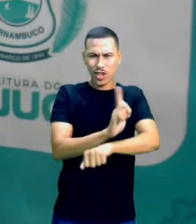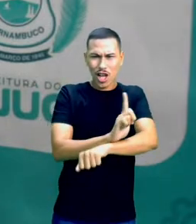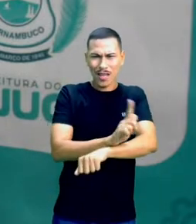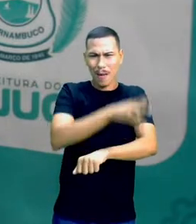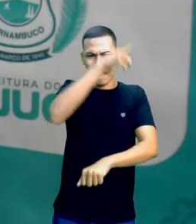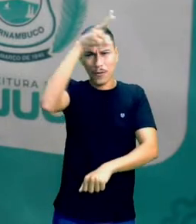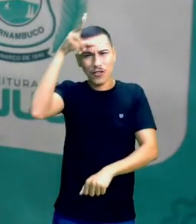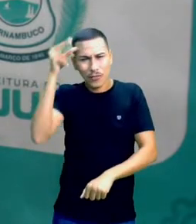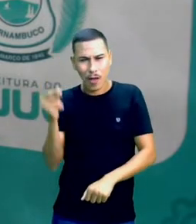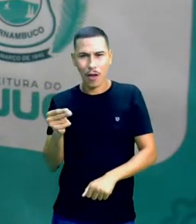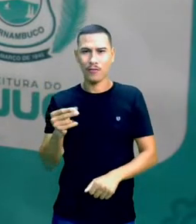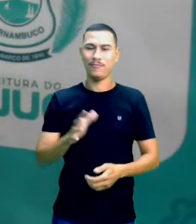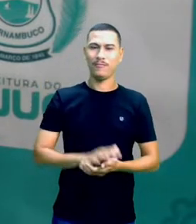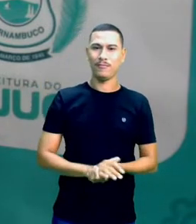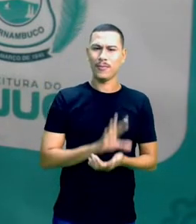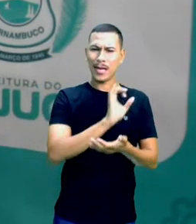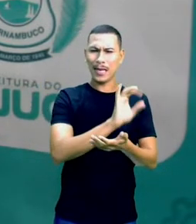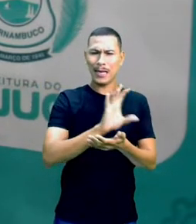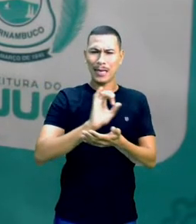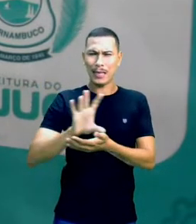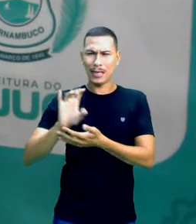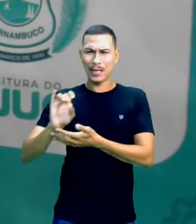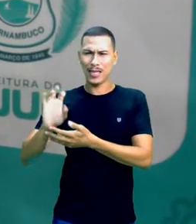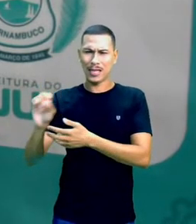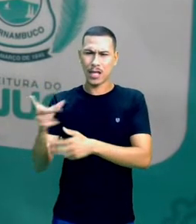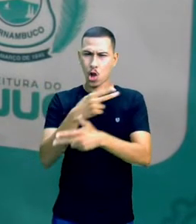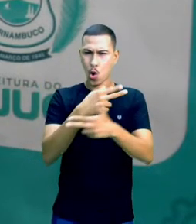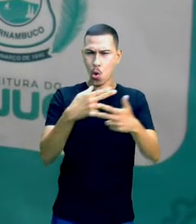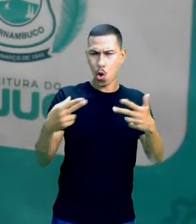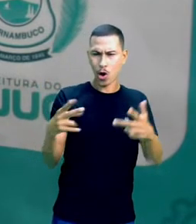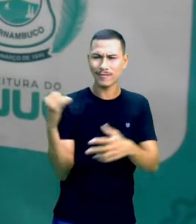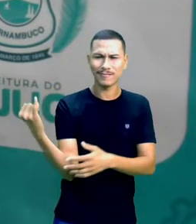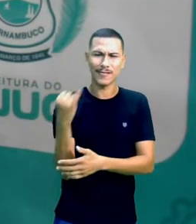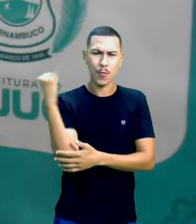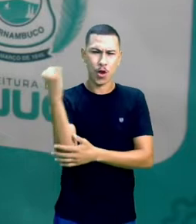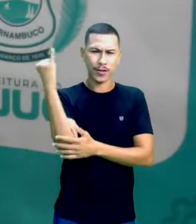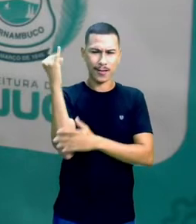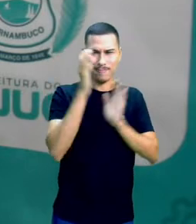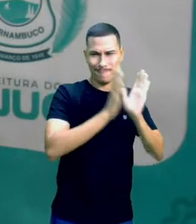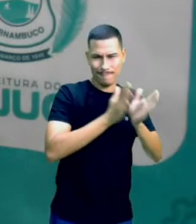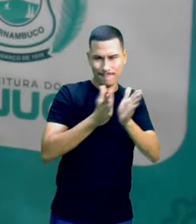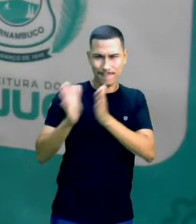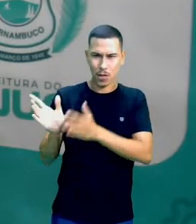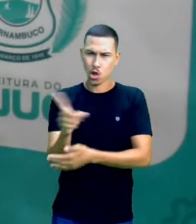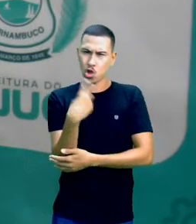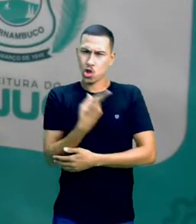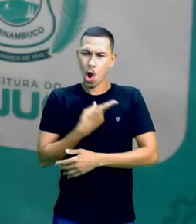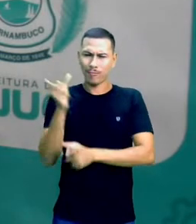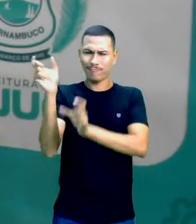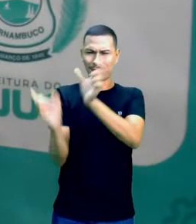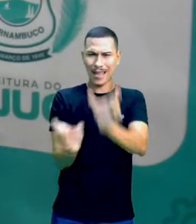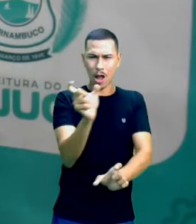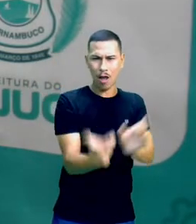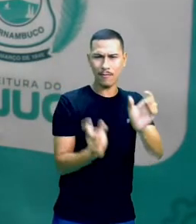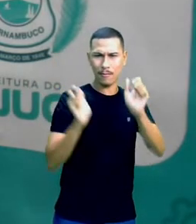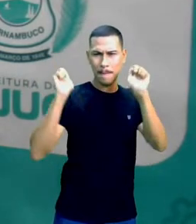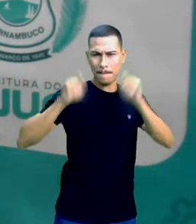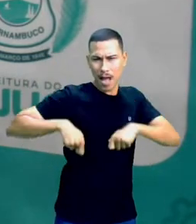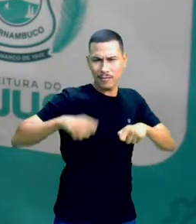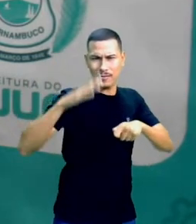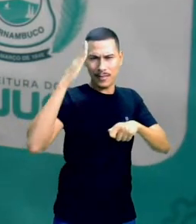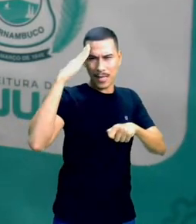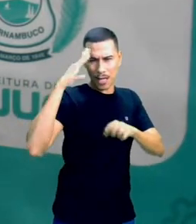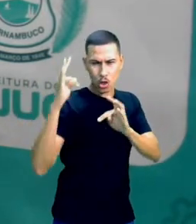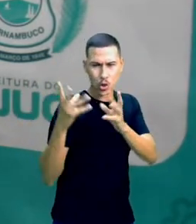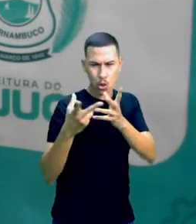e é. Mas cada um com seu grau de muita importância, pois nós somos cidadãos e precisamos entender esse